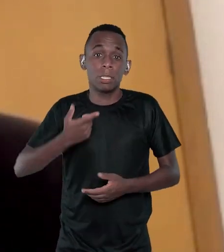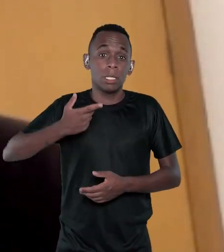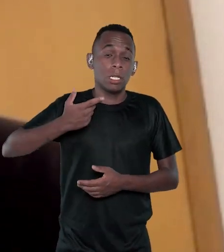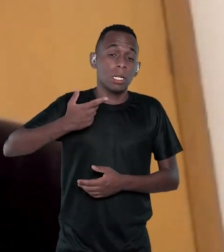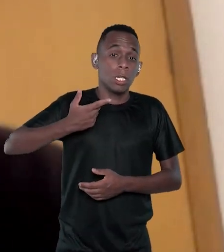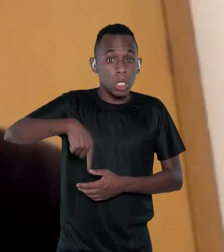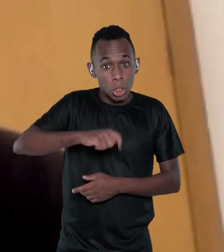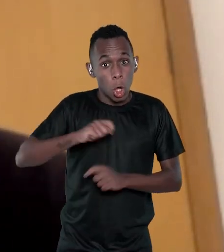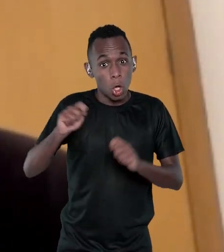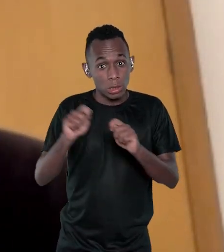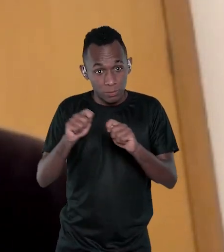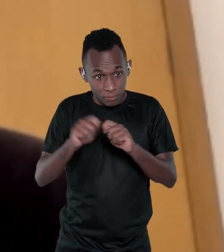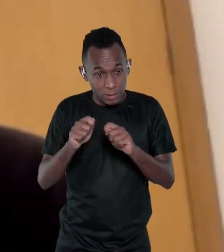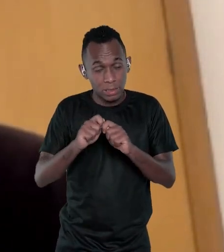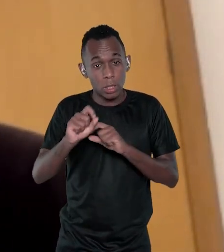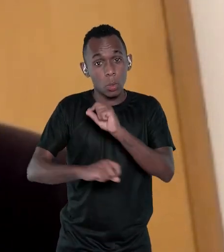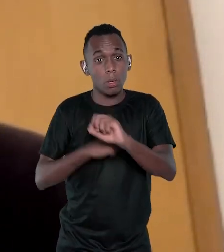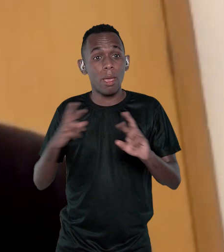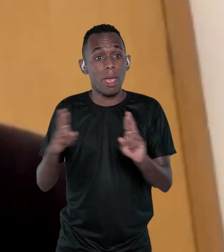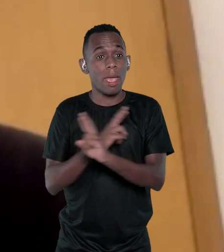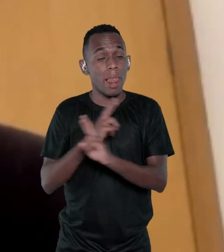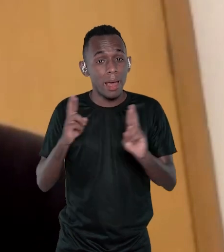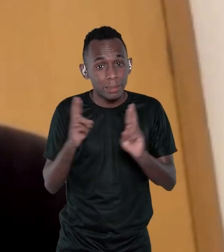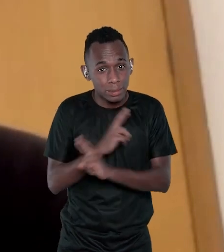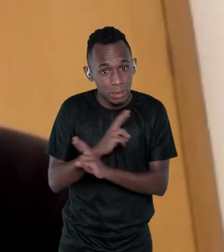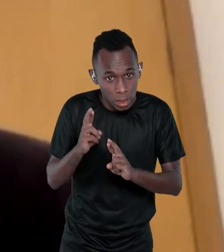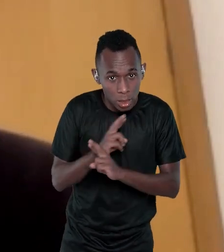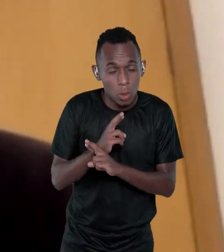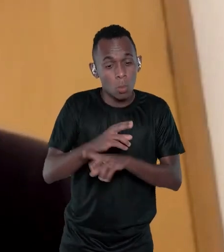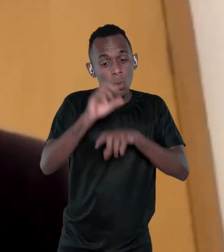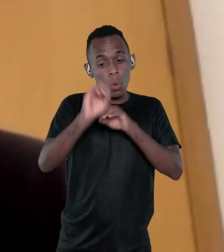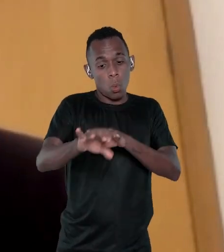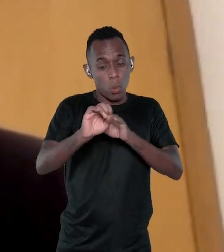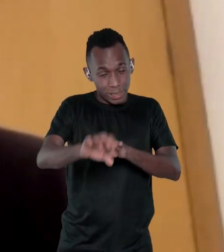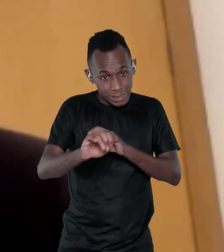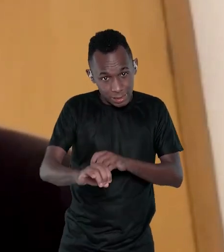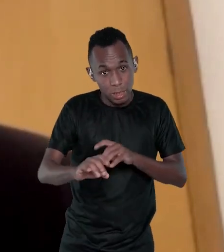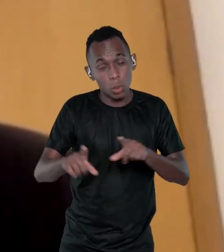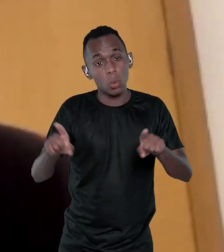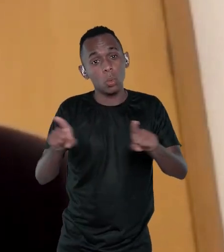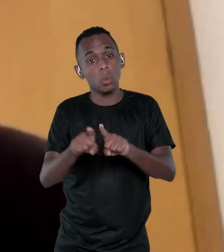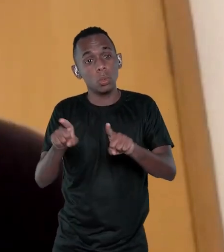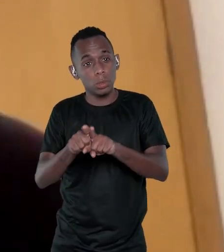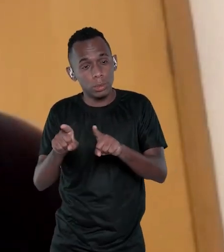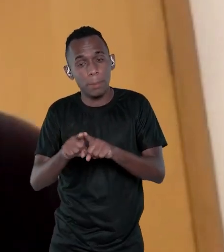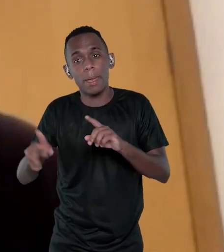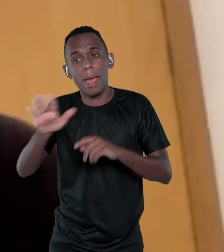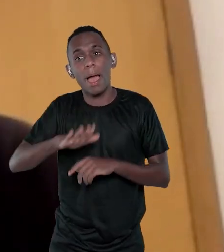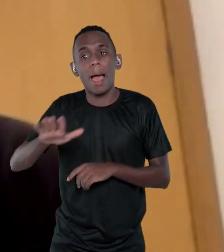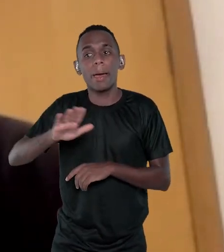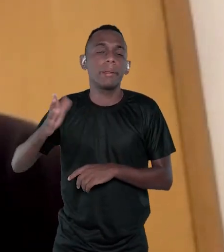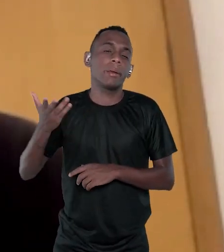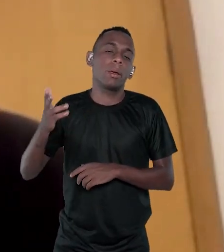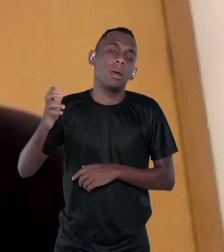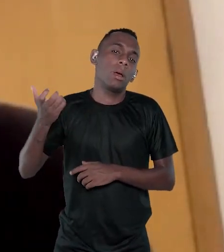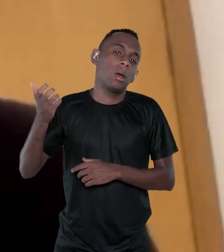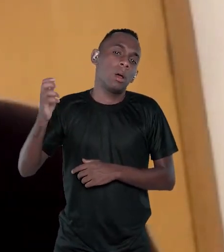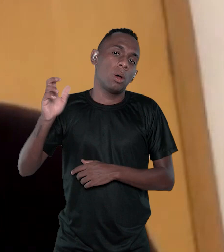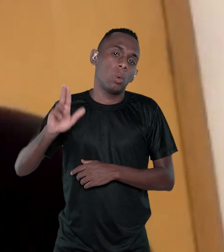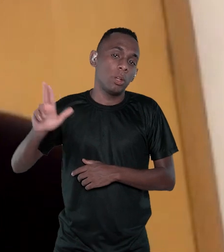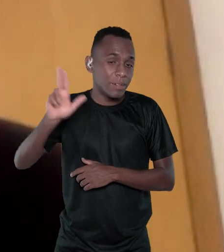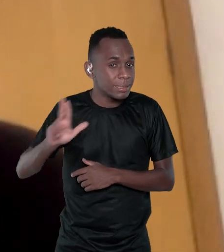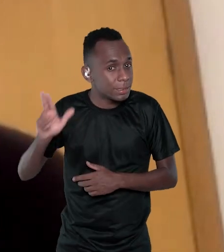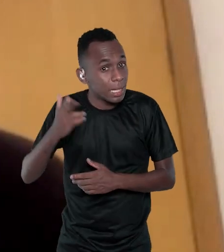ditadura, e a gente fazia o elo entre o ensino secundário e